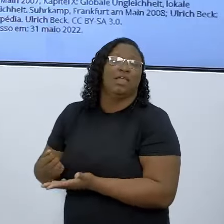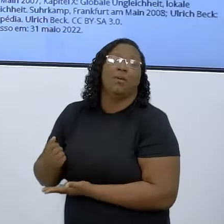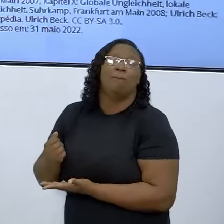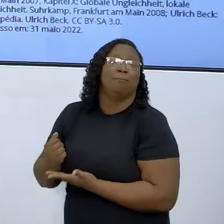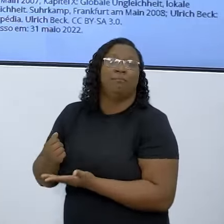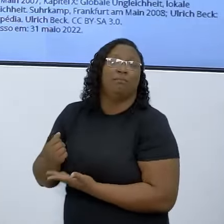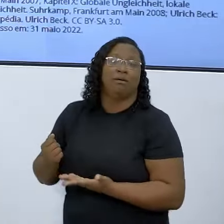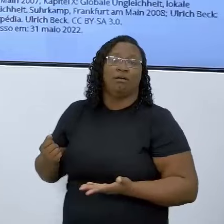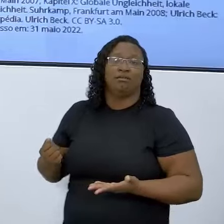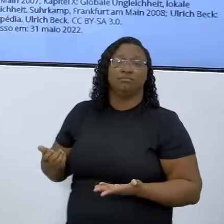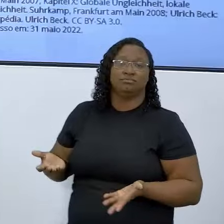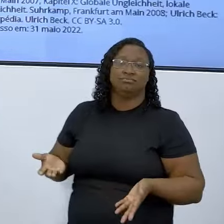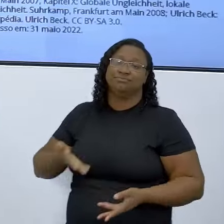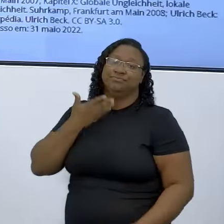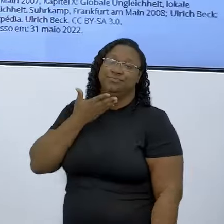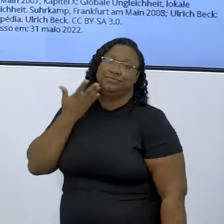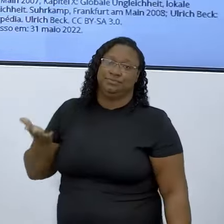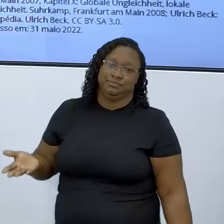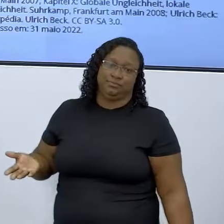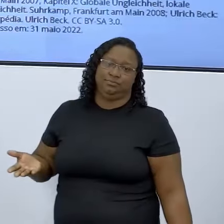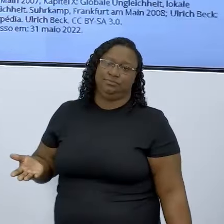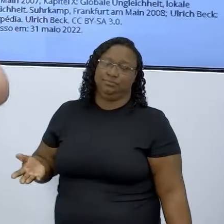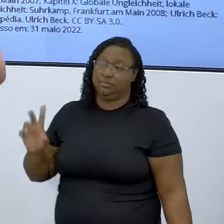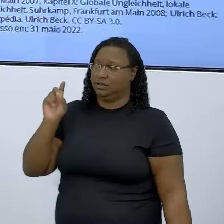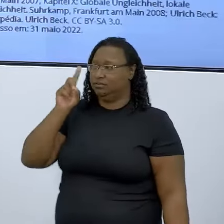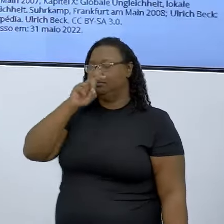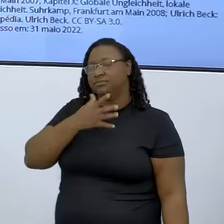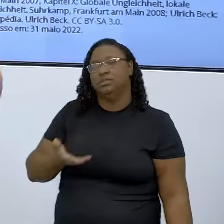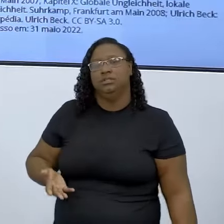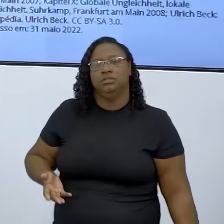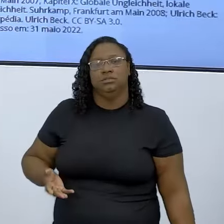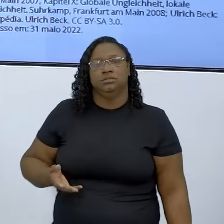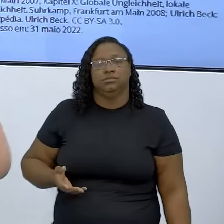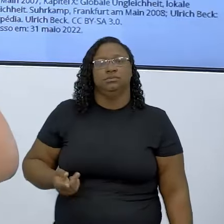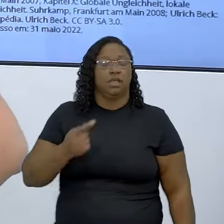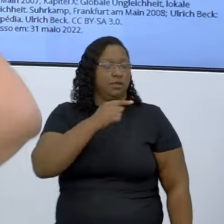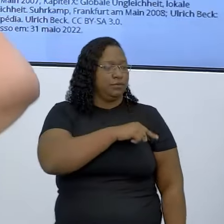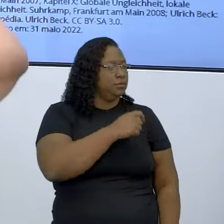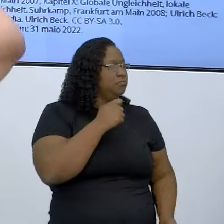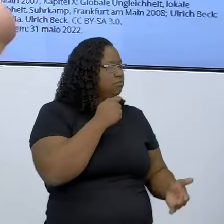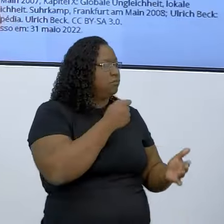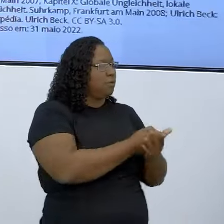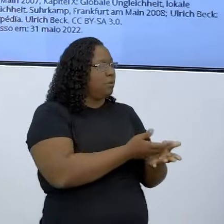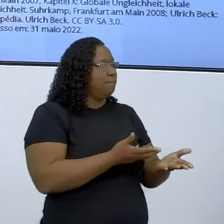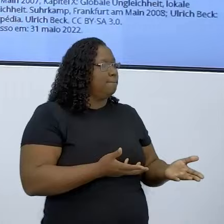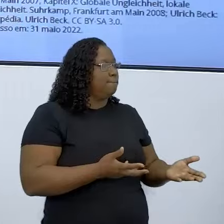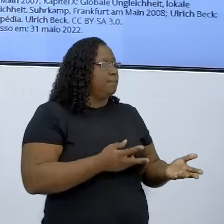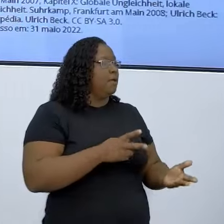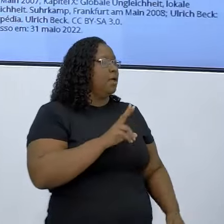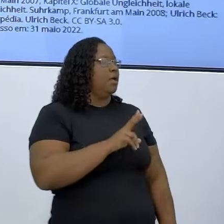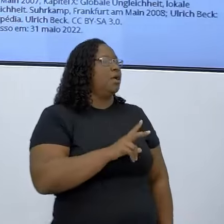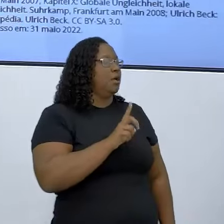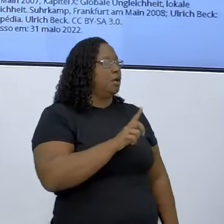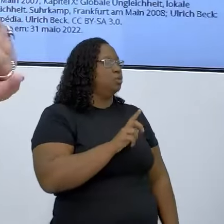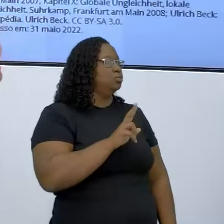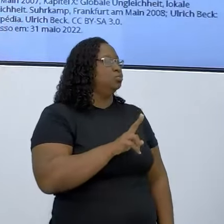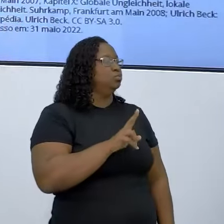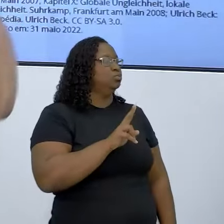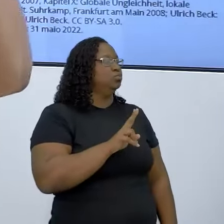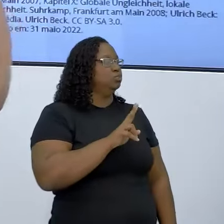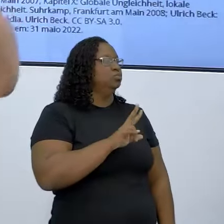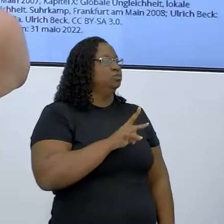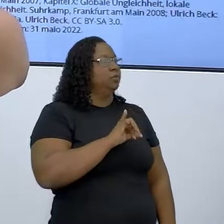tipo, e você pode comprar uma Louis Vuitton, e uma pessoa na comunidade não pode comprar uma Louis Vuitton, e aí ela tá sendo fútil. A gente tá falando do